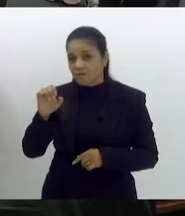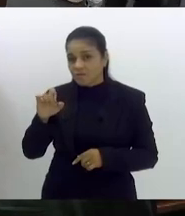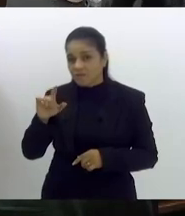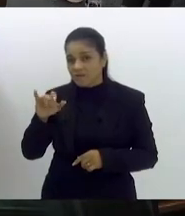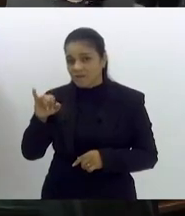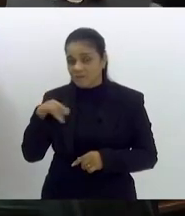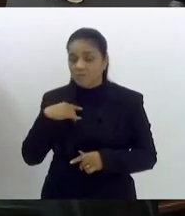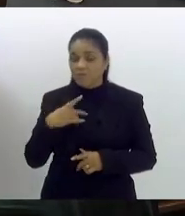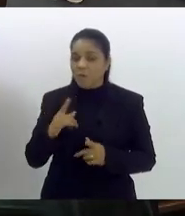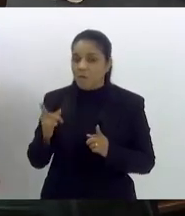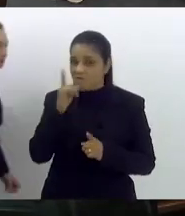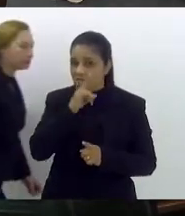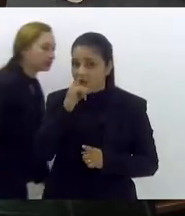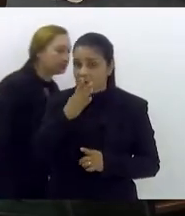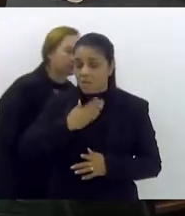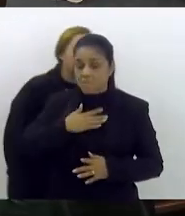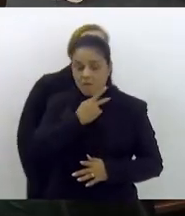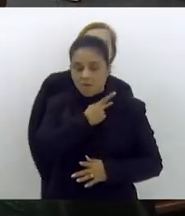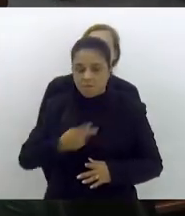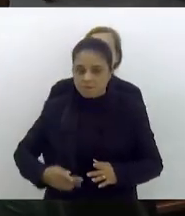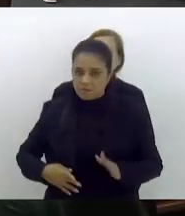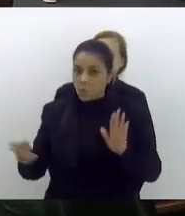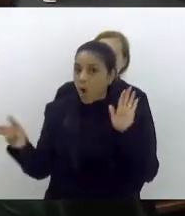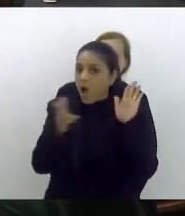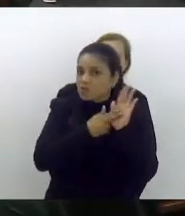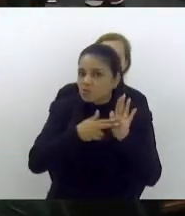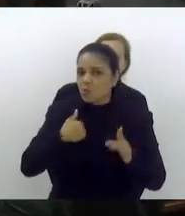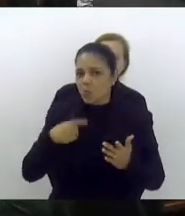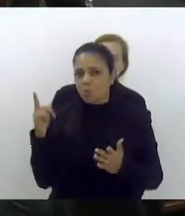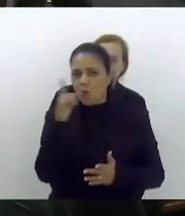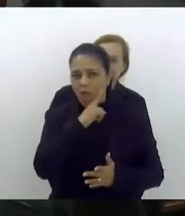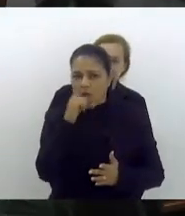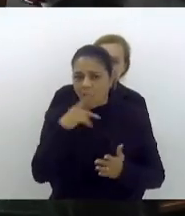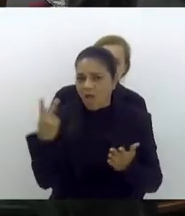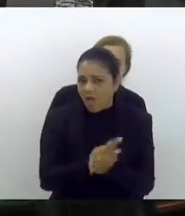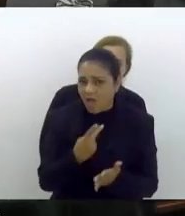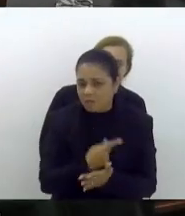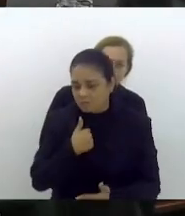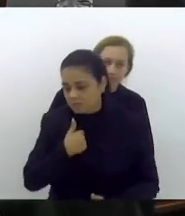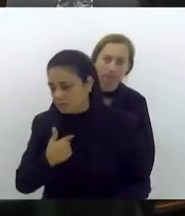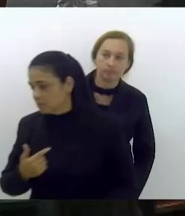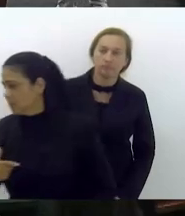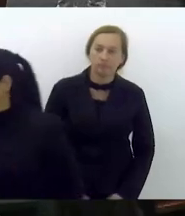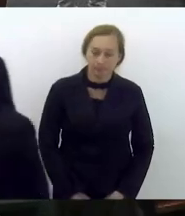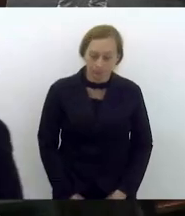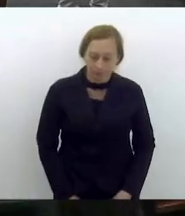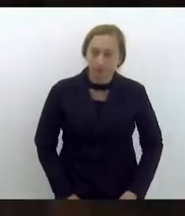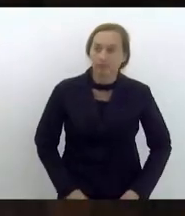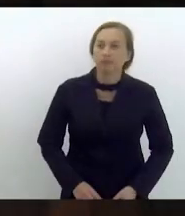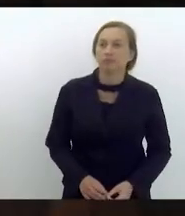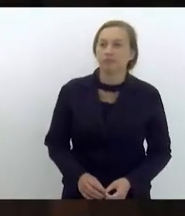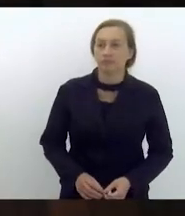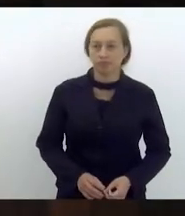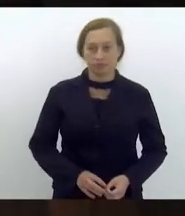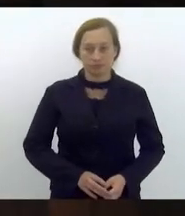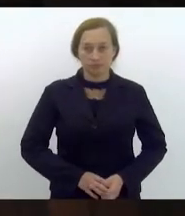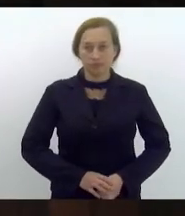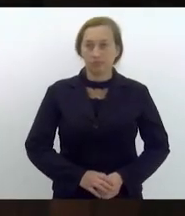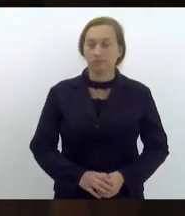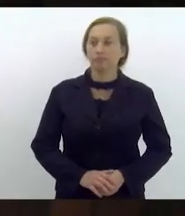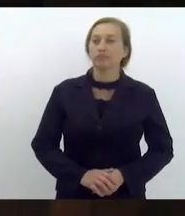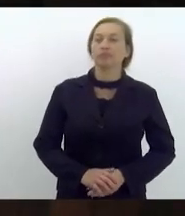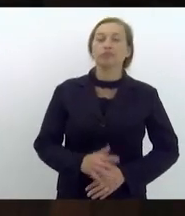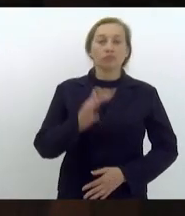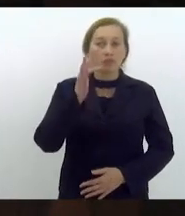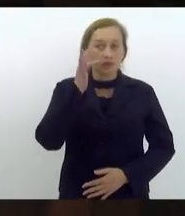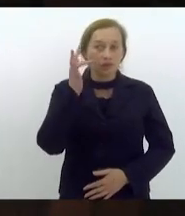foi aqui da presidência minha e eu assumo quando eu erro e o deputado Flávio Serafim aqui um colega amigável me trouxe